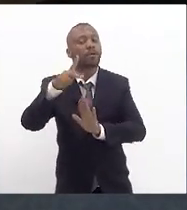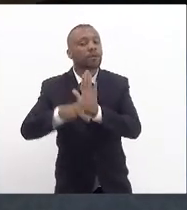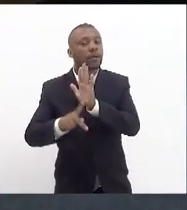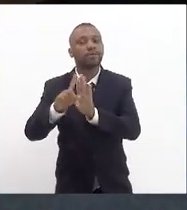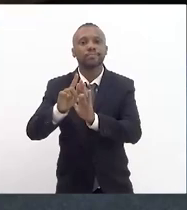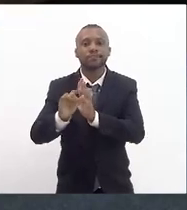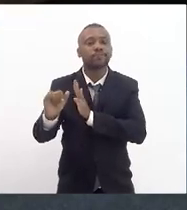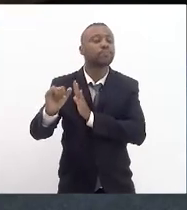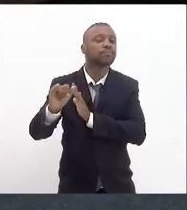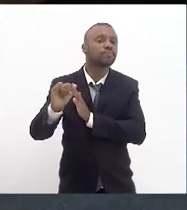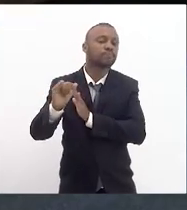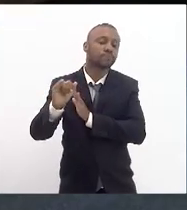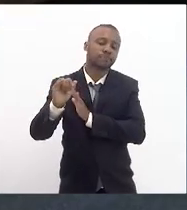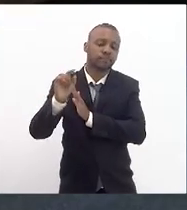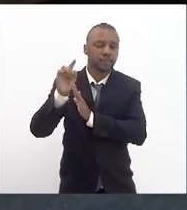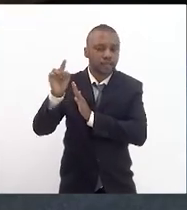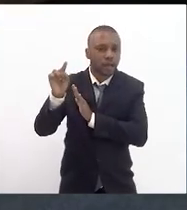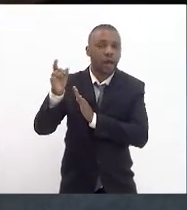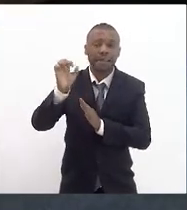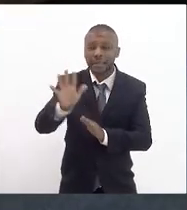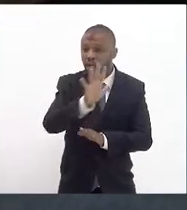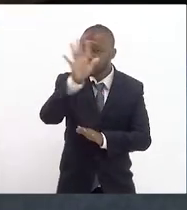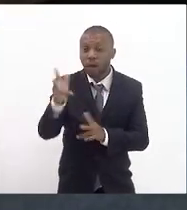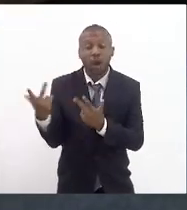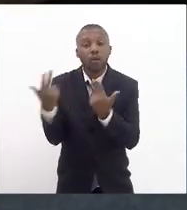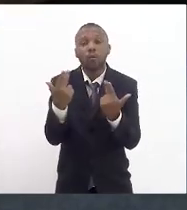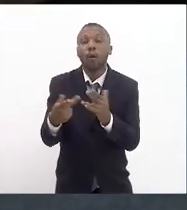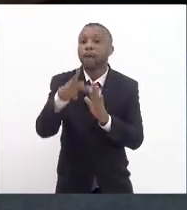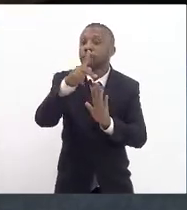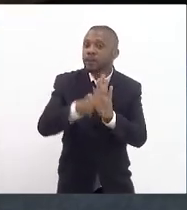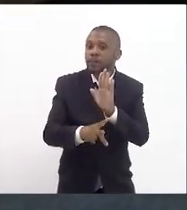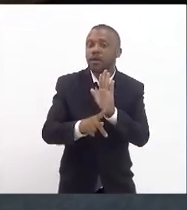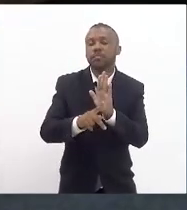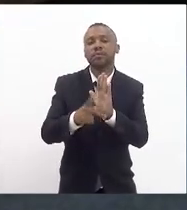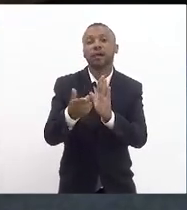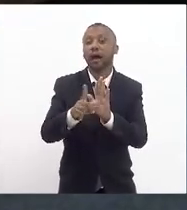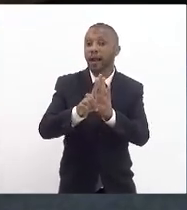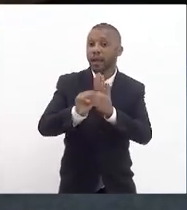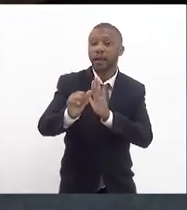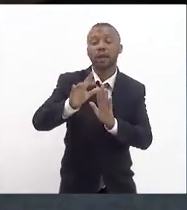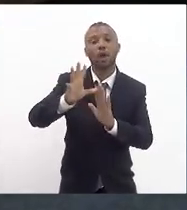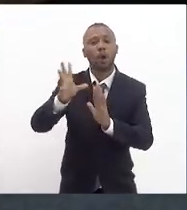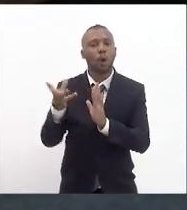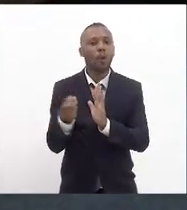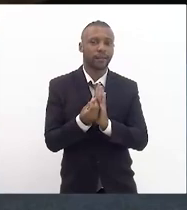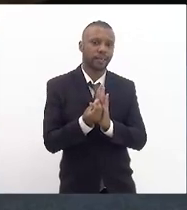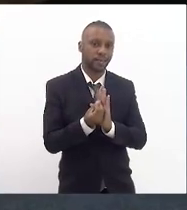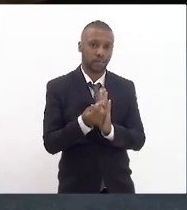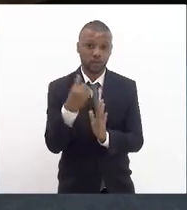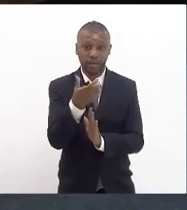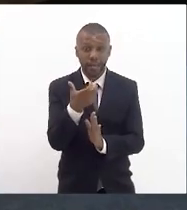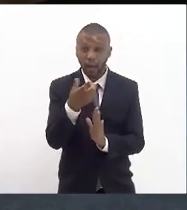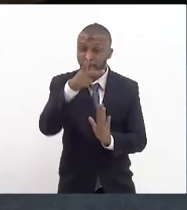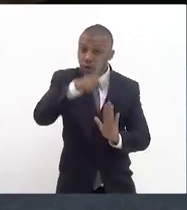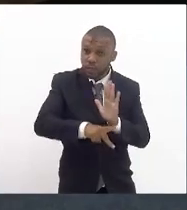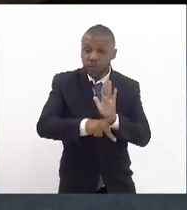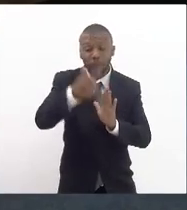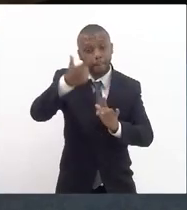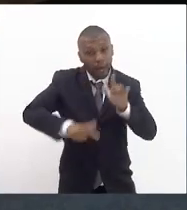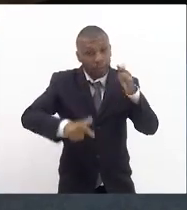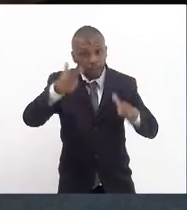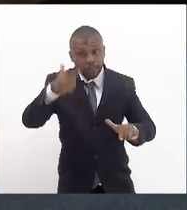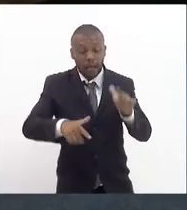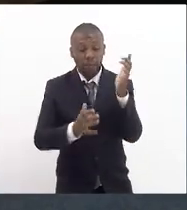incentivados, por exemplo, pela Lei Rouanet. Com isso, a gente quer mais projetos e menos burocracia,